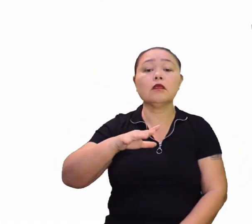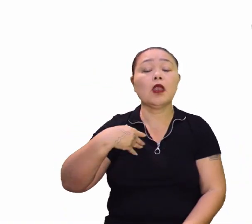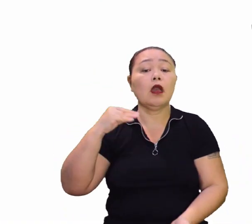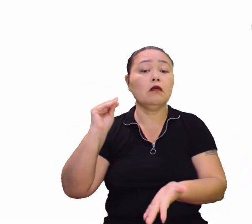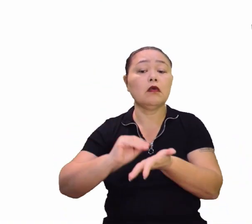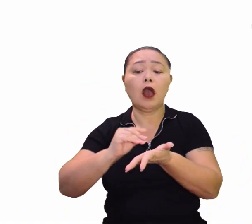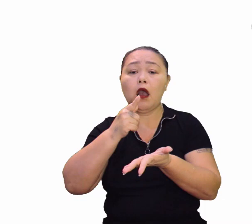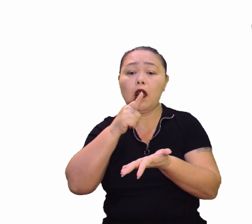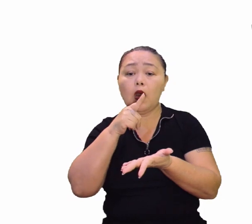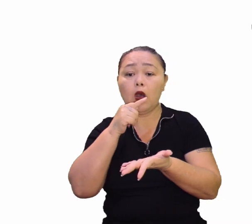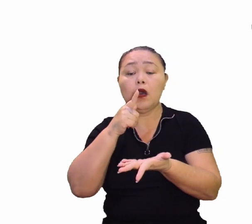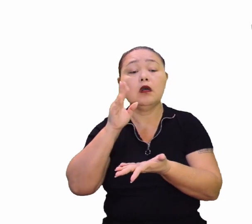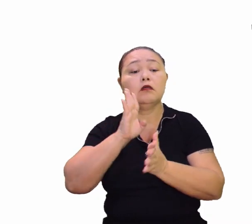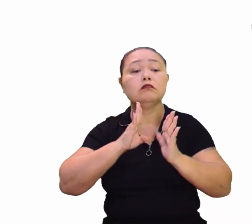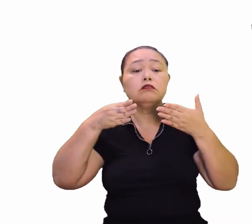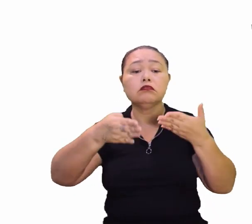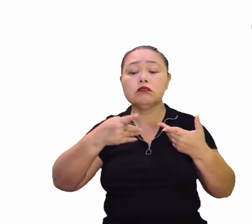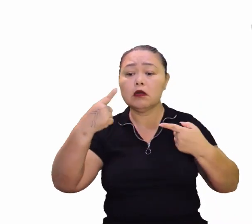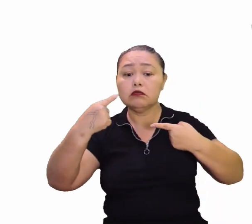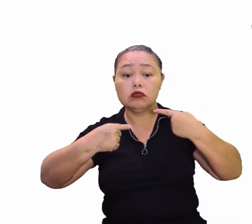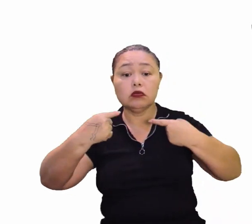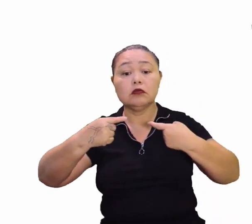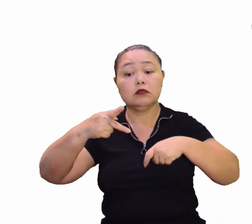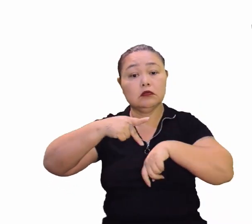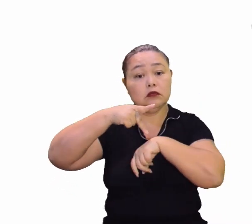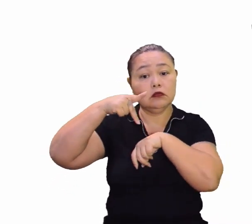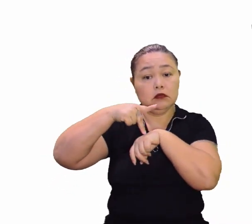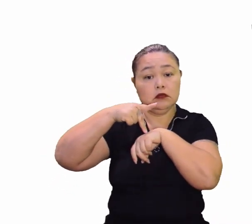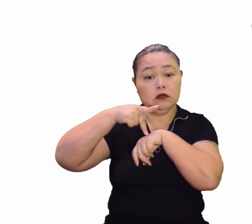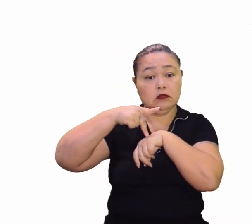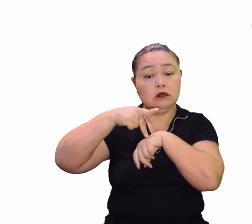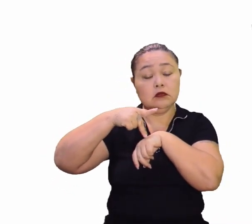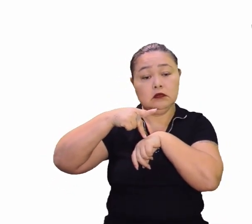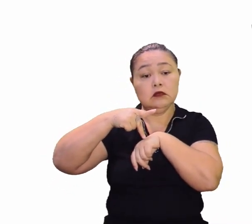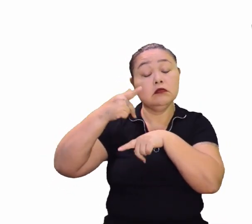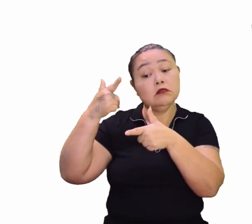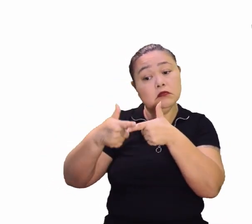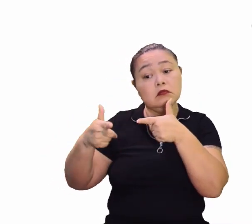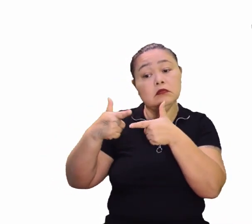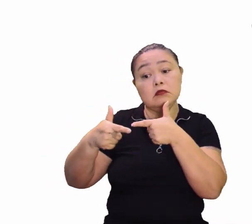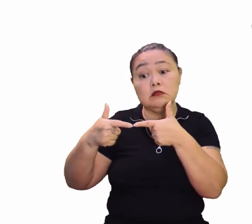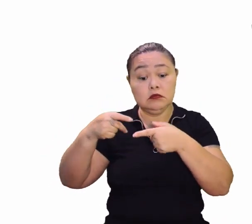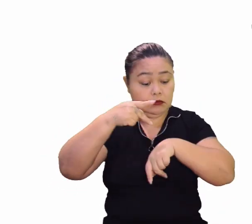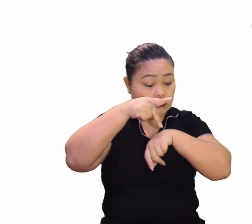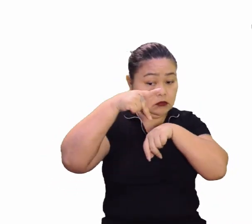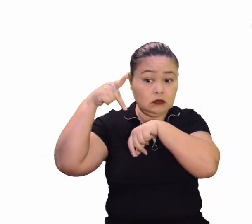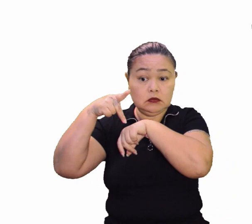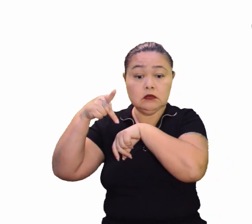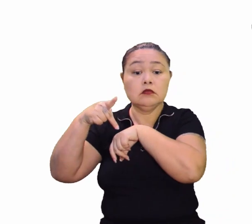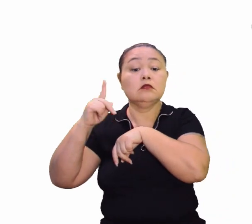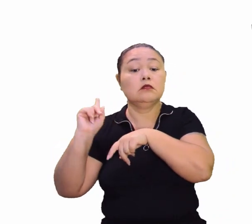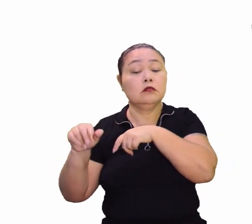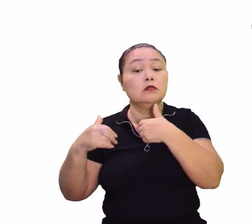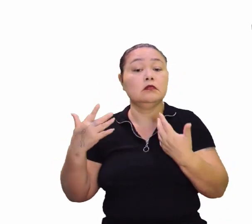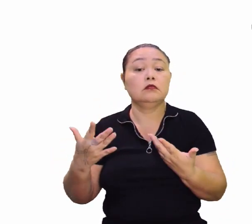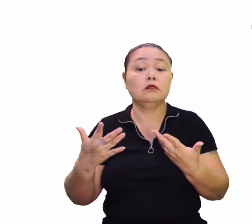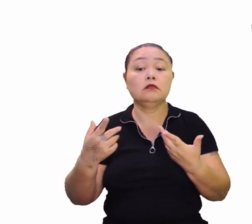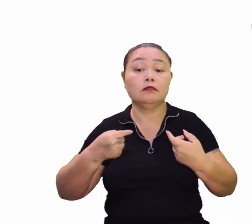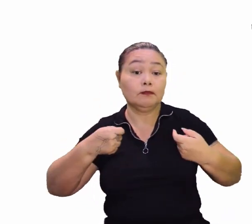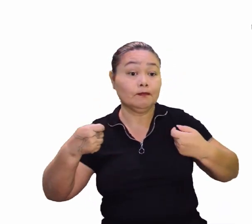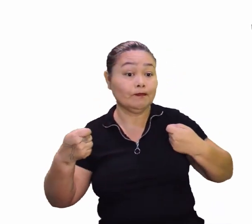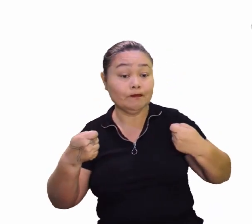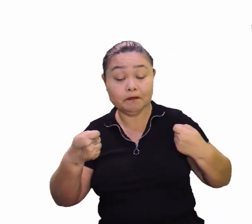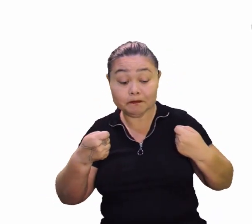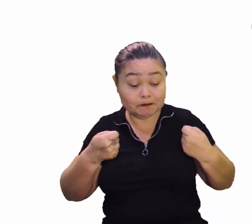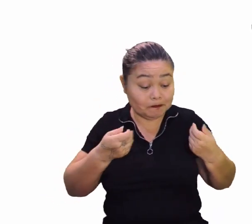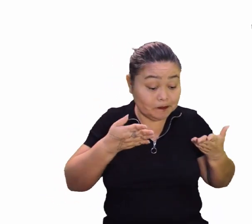essa escassez tem sido o foco de conflito. Olha aí, dá problema até entre países a questão da água, né? Que